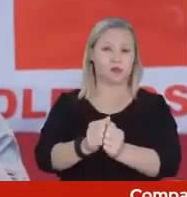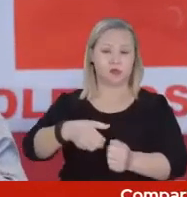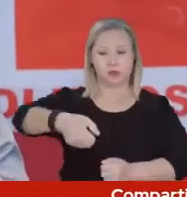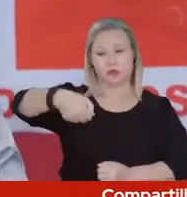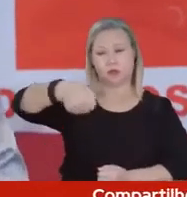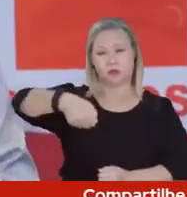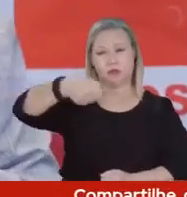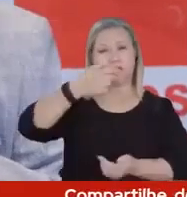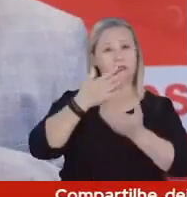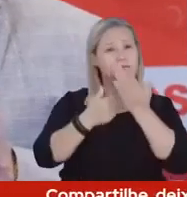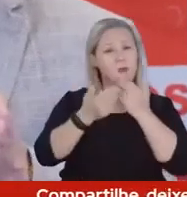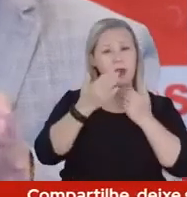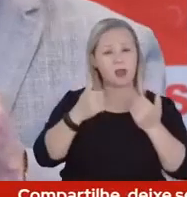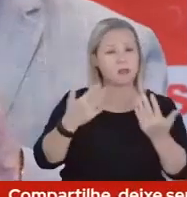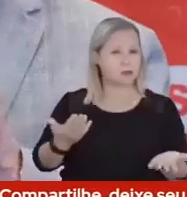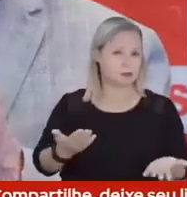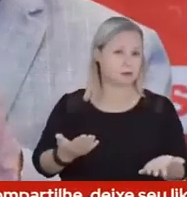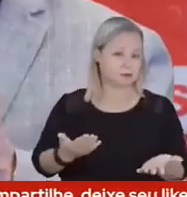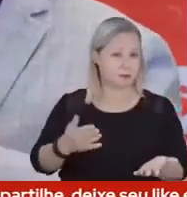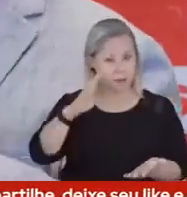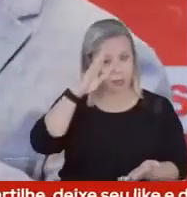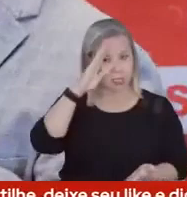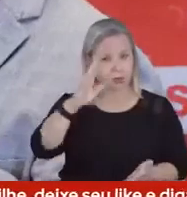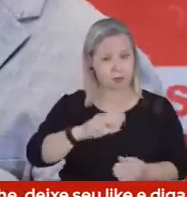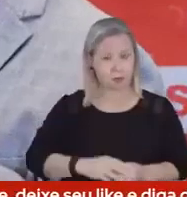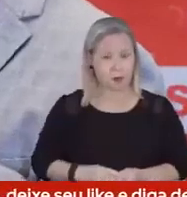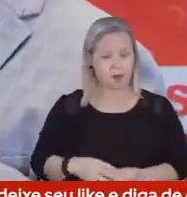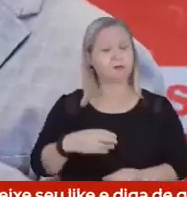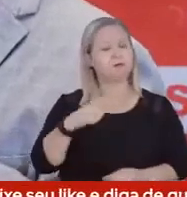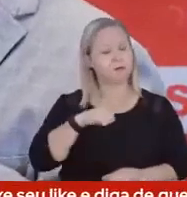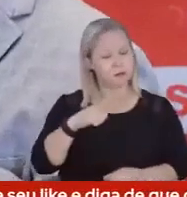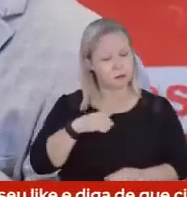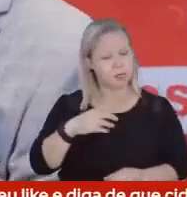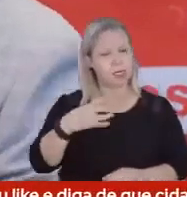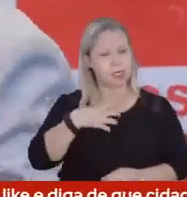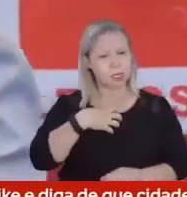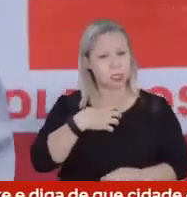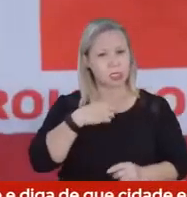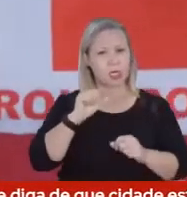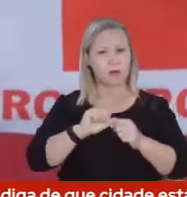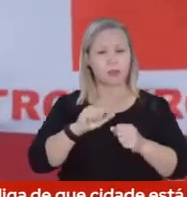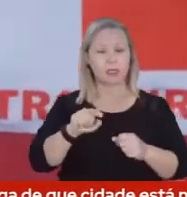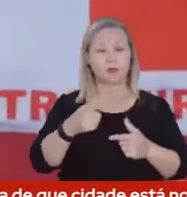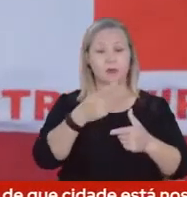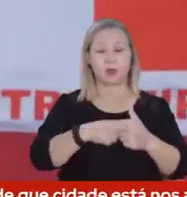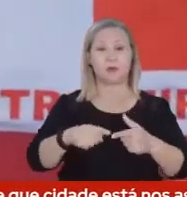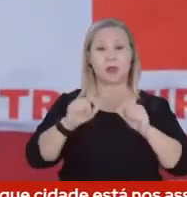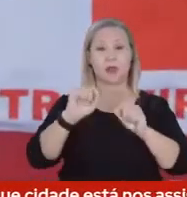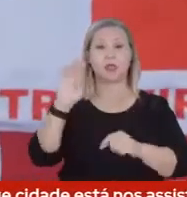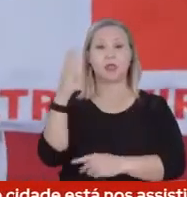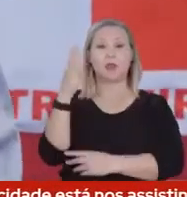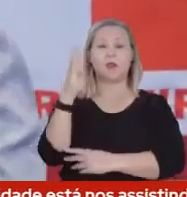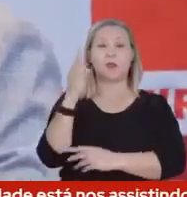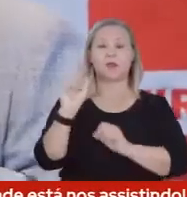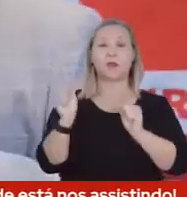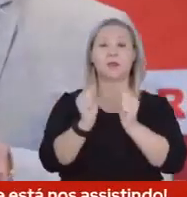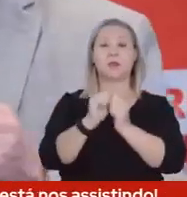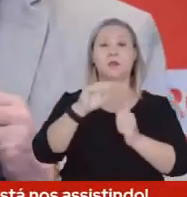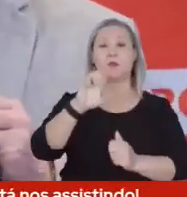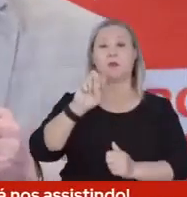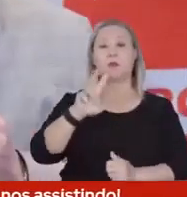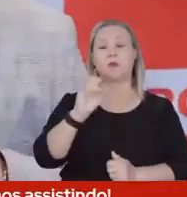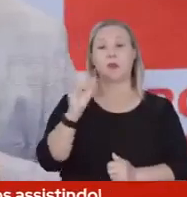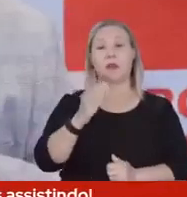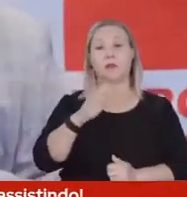Sabe, há condições da gente fazer isso. Quando teve a crise com a Bolívia, com o Evo Morales, sabe, pegou a Petrobras, eu